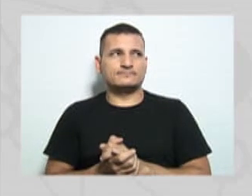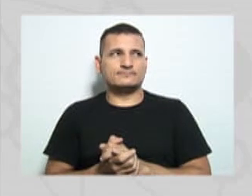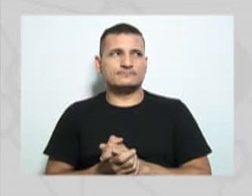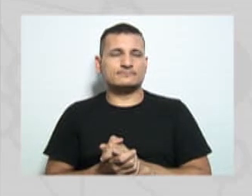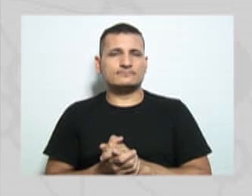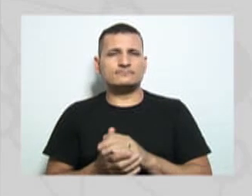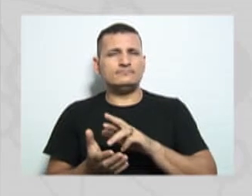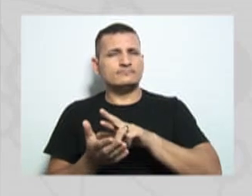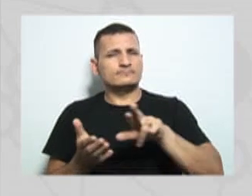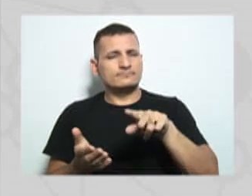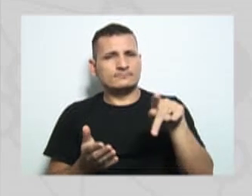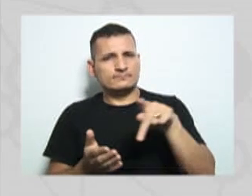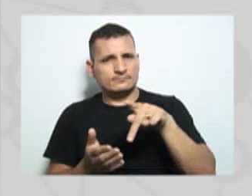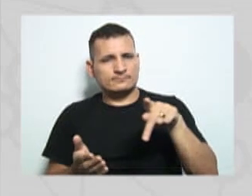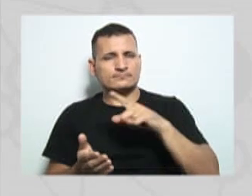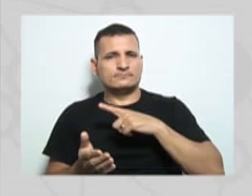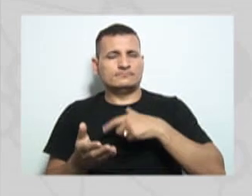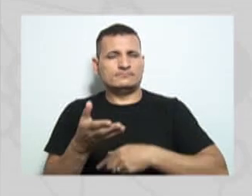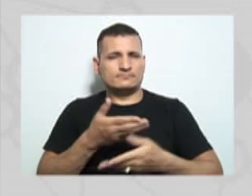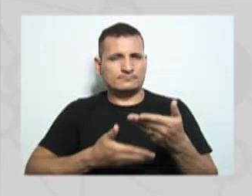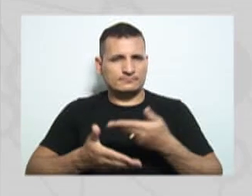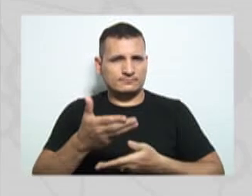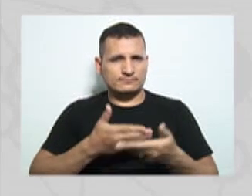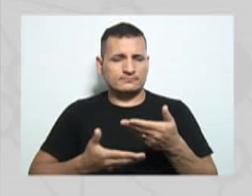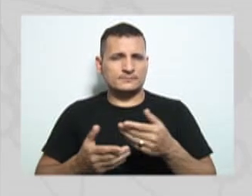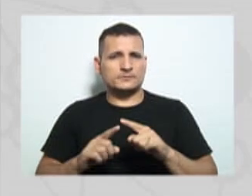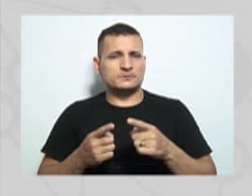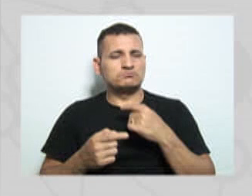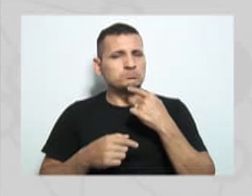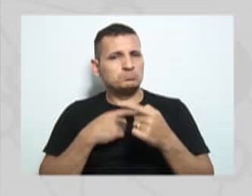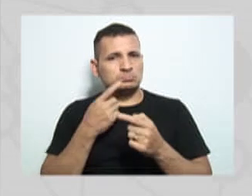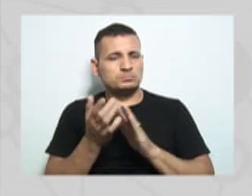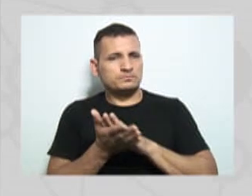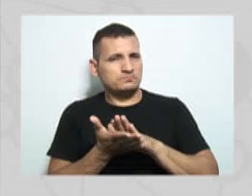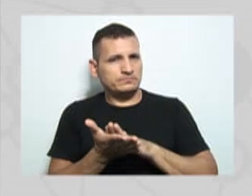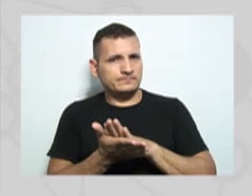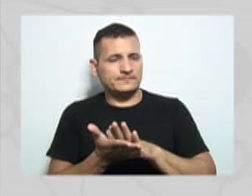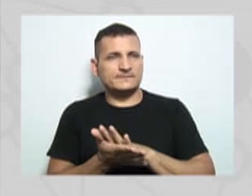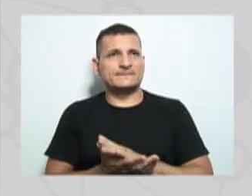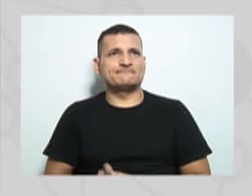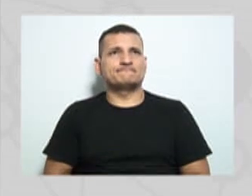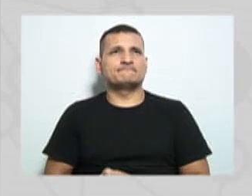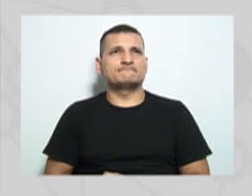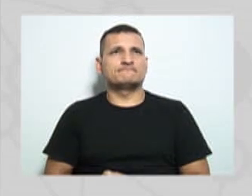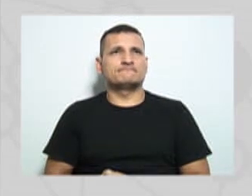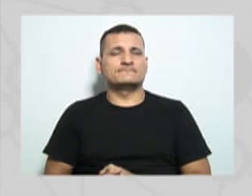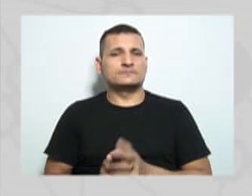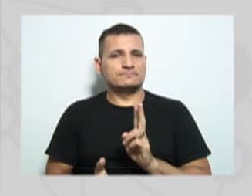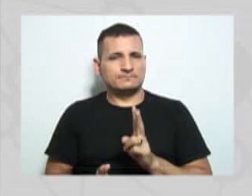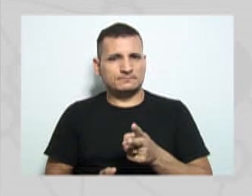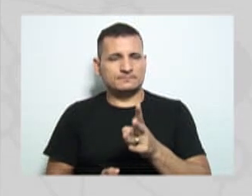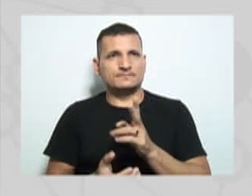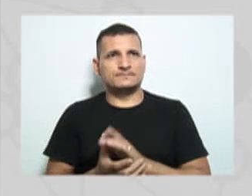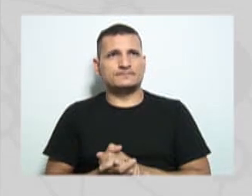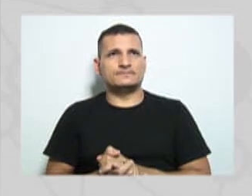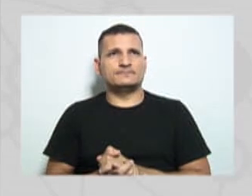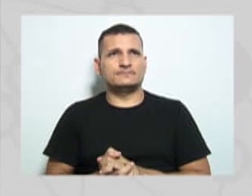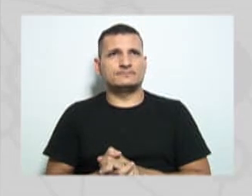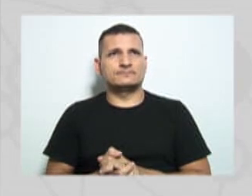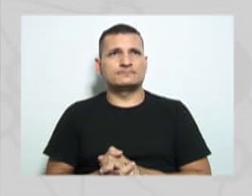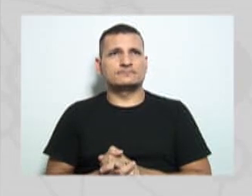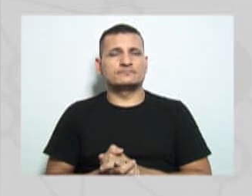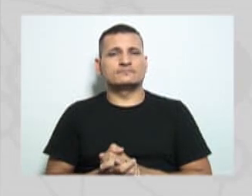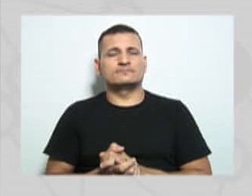Vários professores estão participando, mas nenhuma dúvida até o momento. Tá bom, obrigada. Então vamos continuar. Falamos do imposto